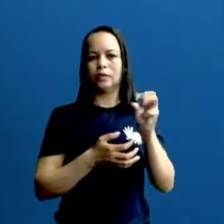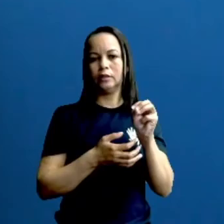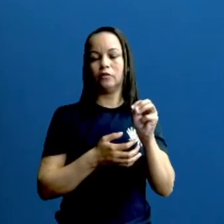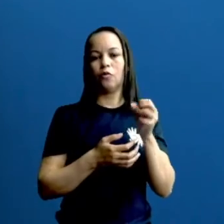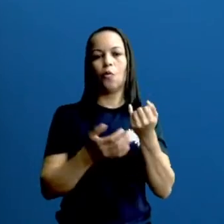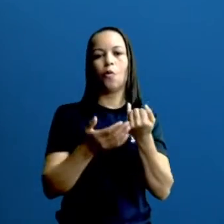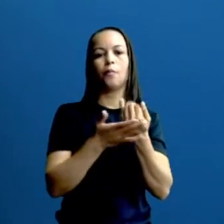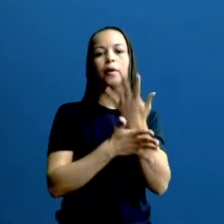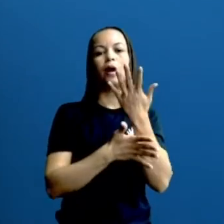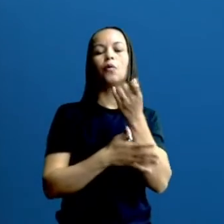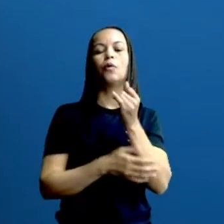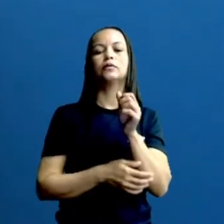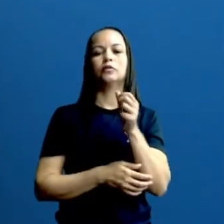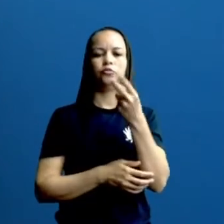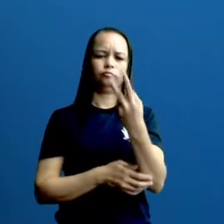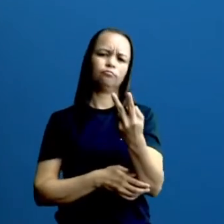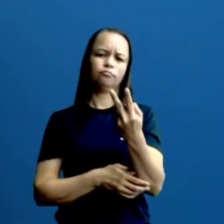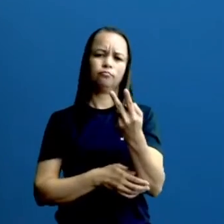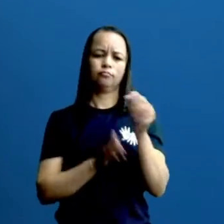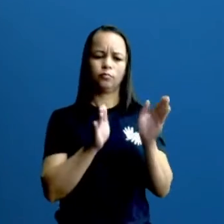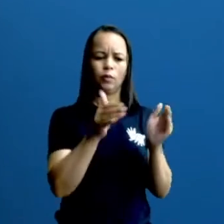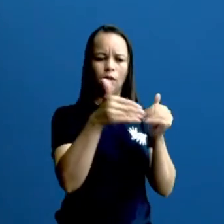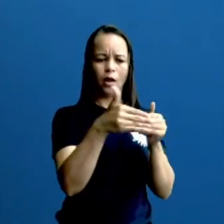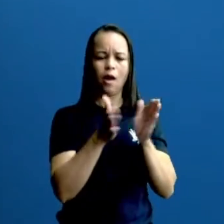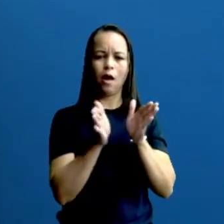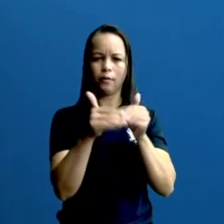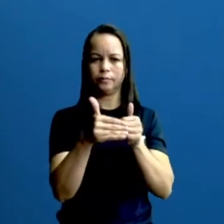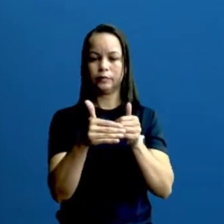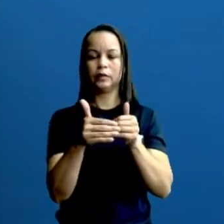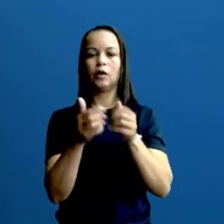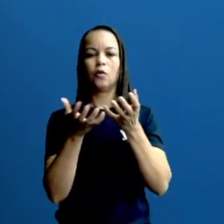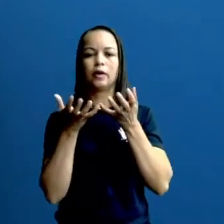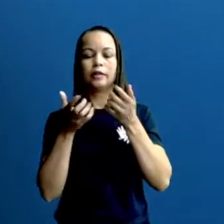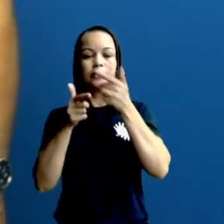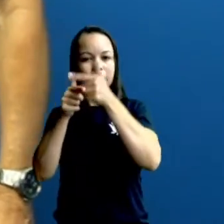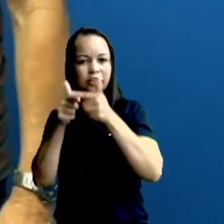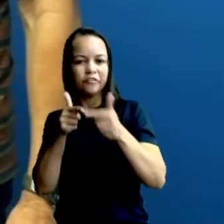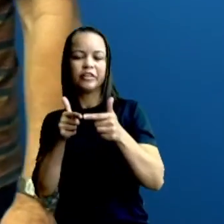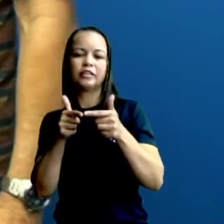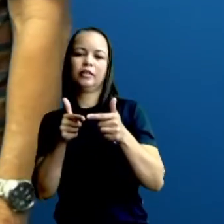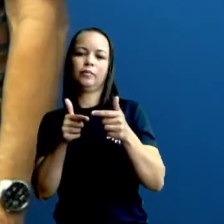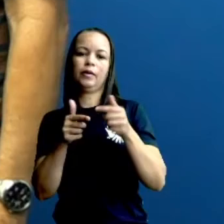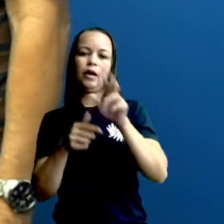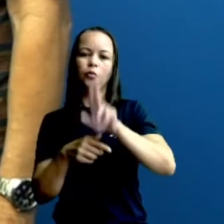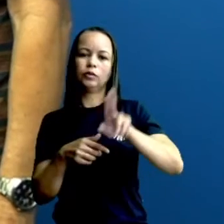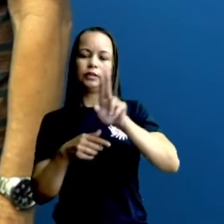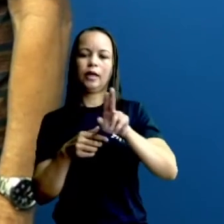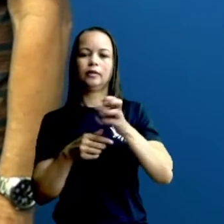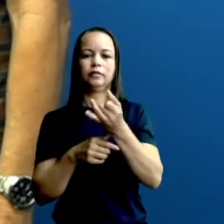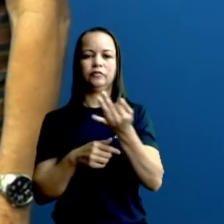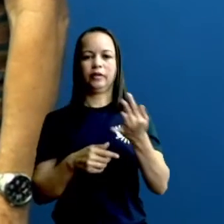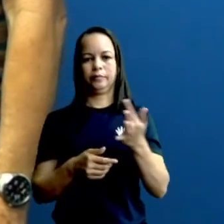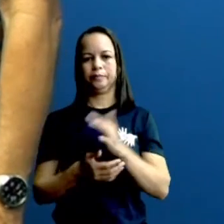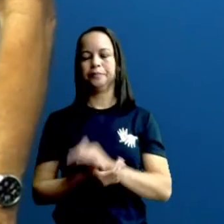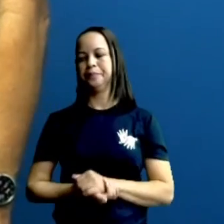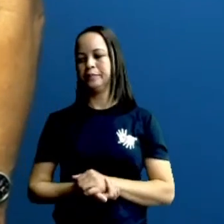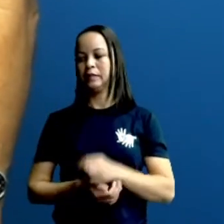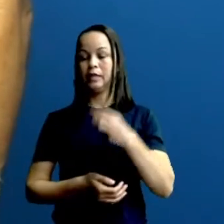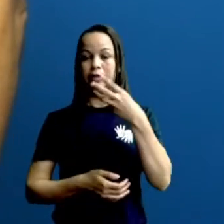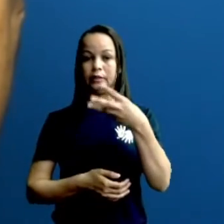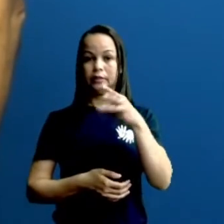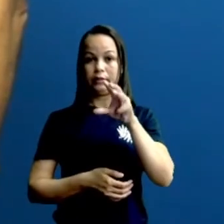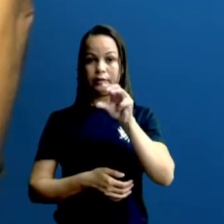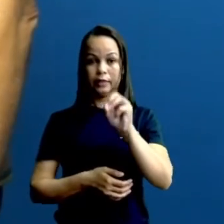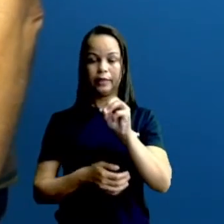2. Como é que eu faço essa conta? É só pegar essa quantidade e dividir pela quantidade de unidades que vem na embalagem.